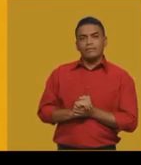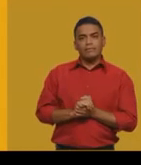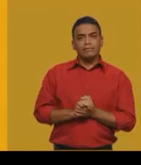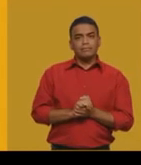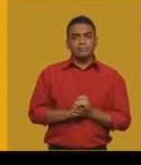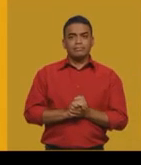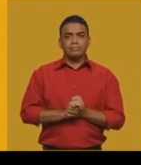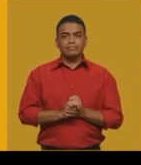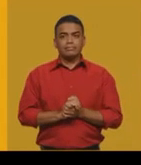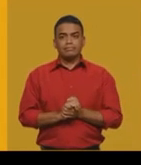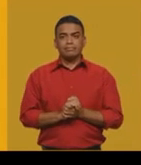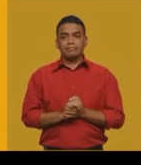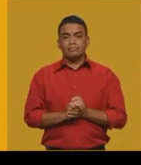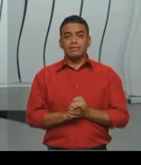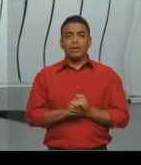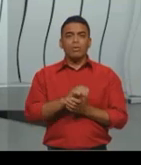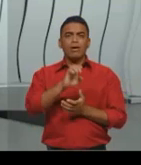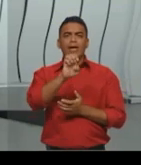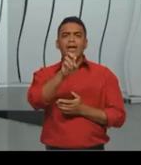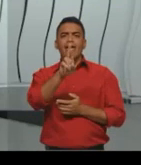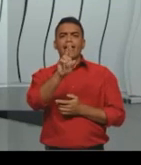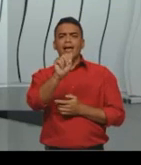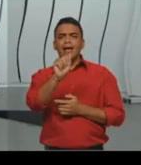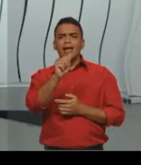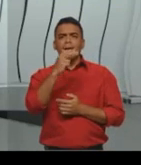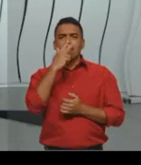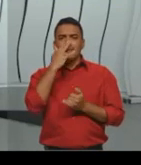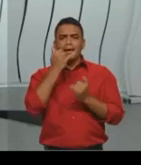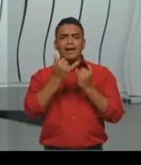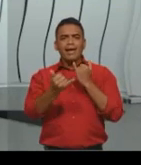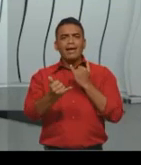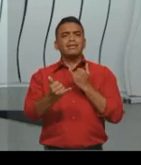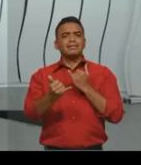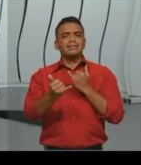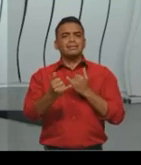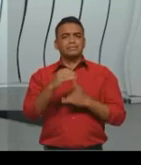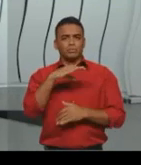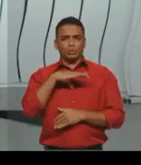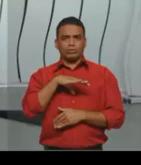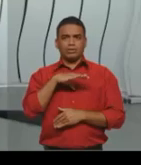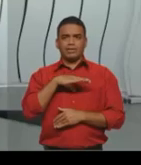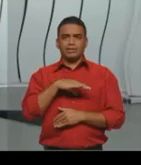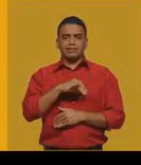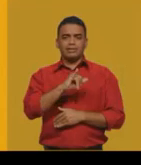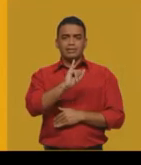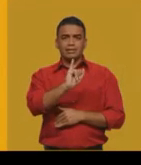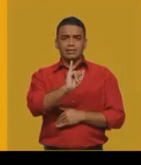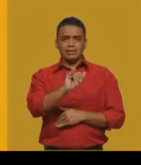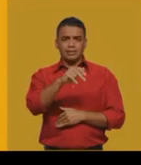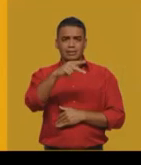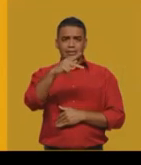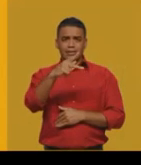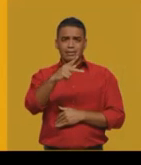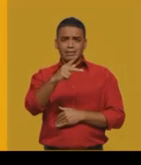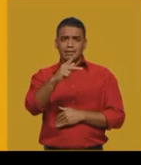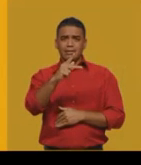igual. Era, era. Important, member,